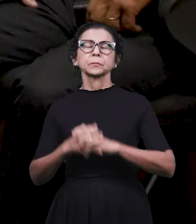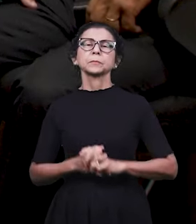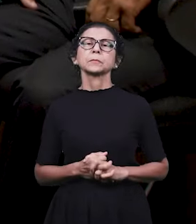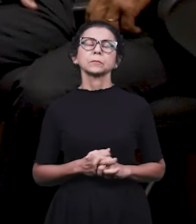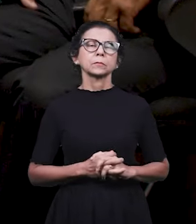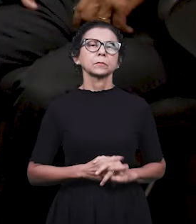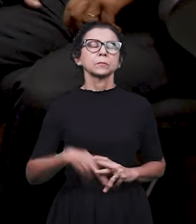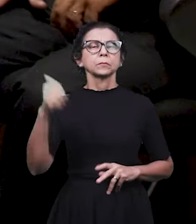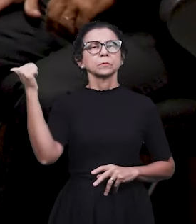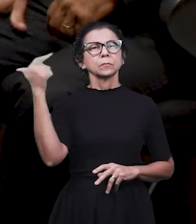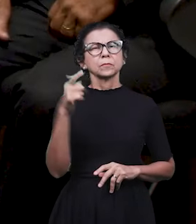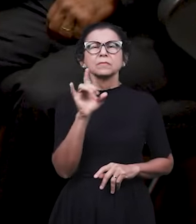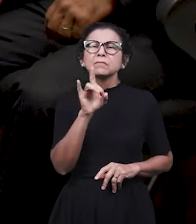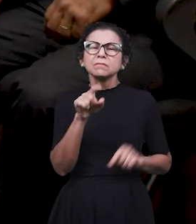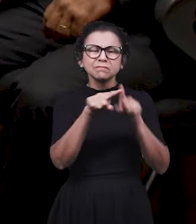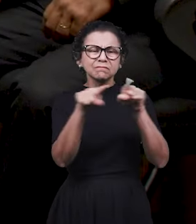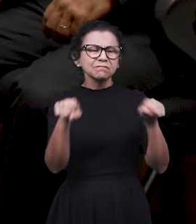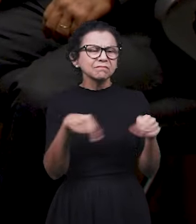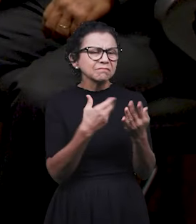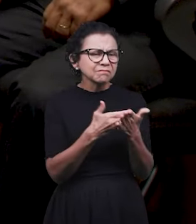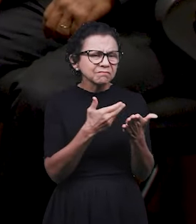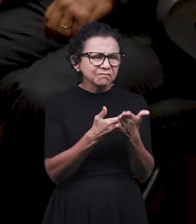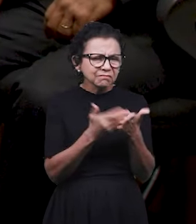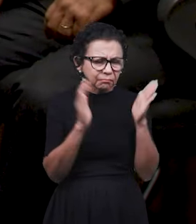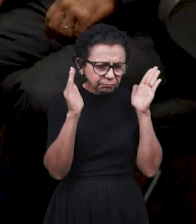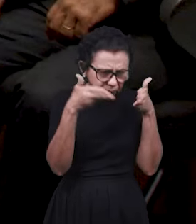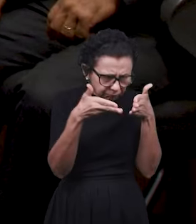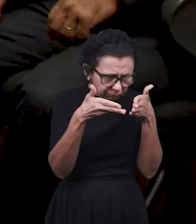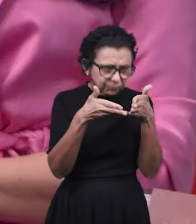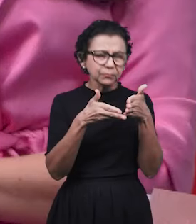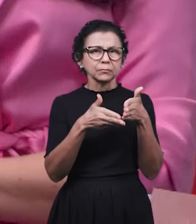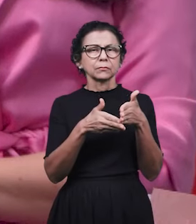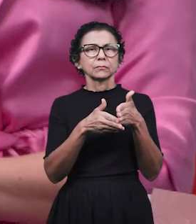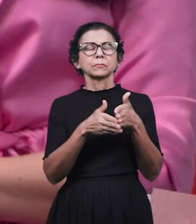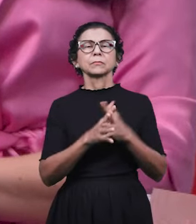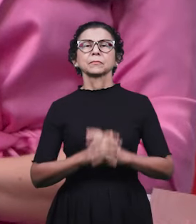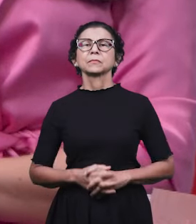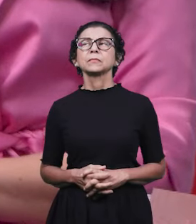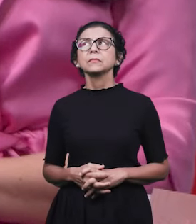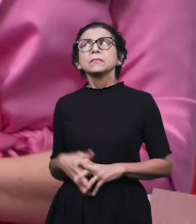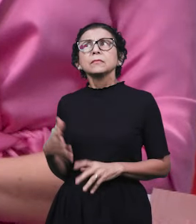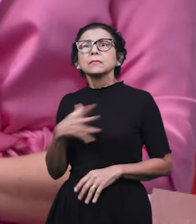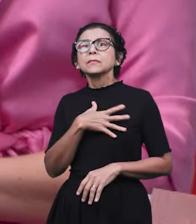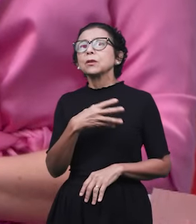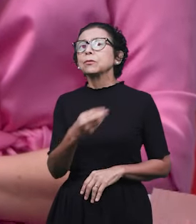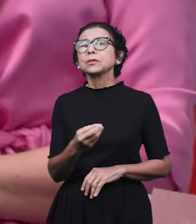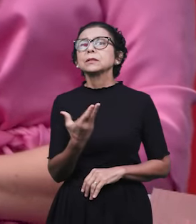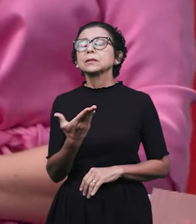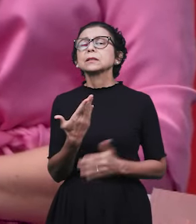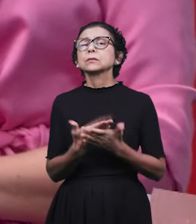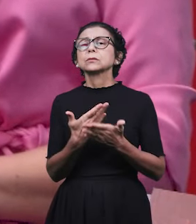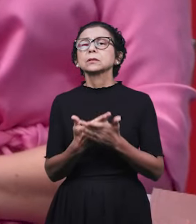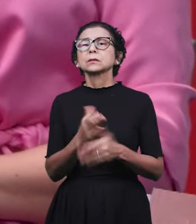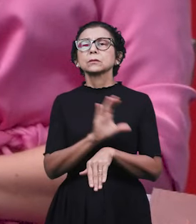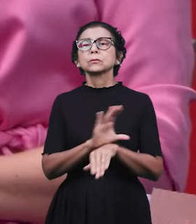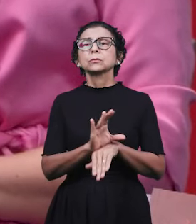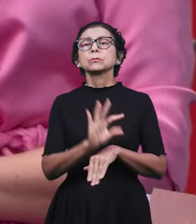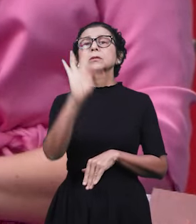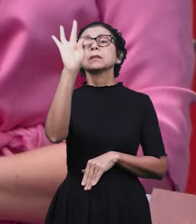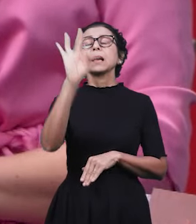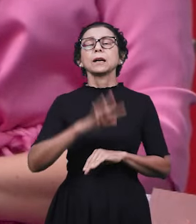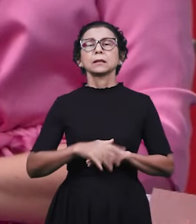de aula. E como fazer para o meu filho, que também quer entrar, que também quer fazer um curso técnico? Qual é a